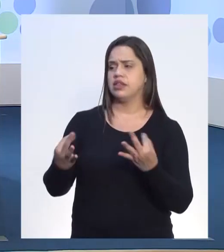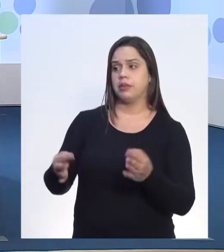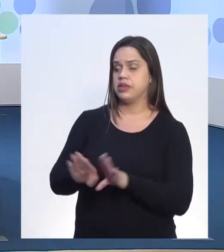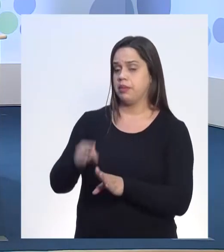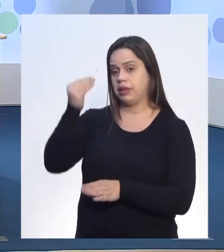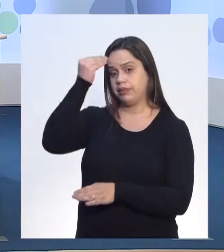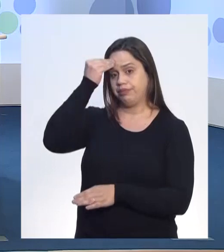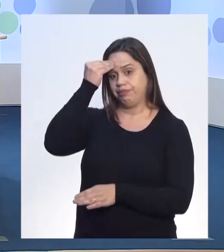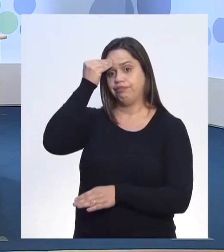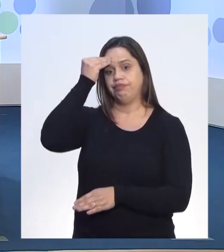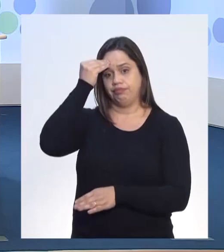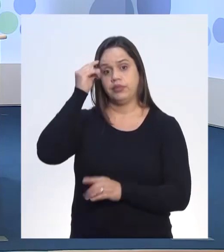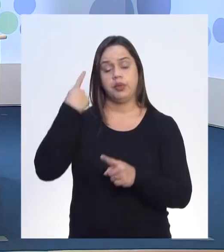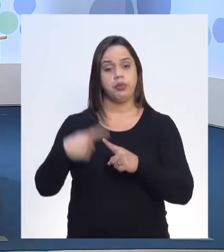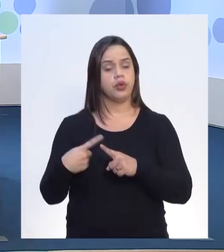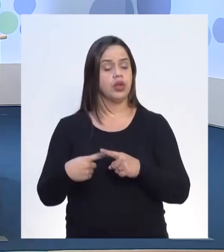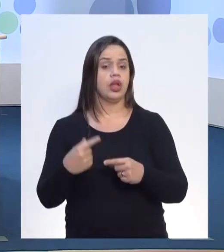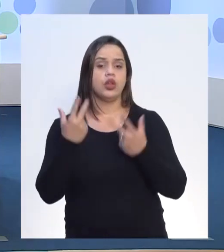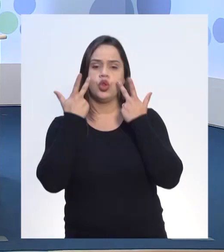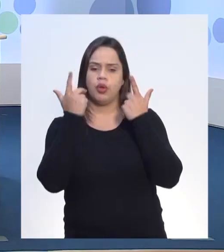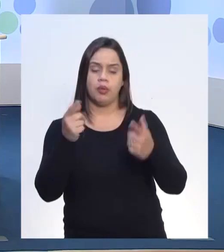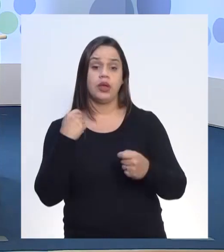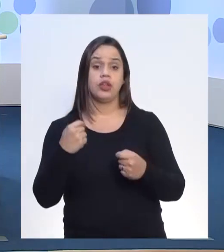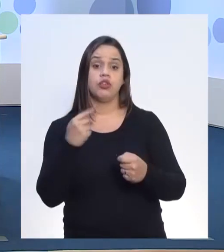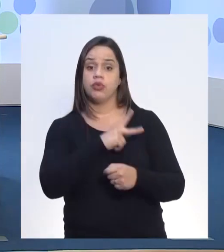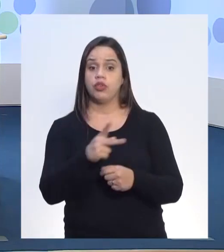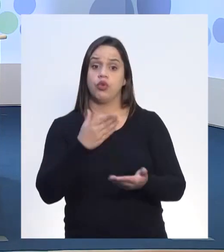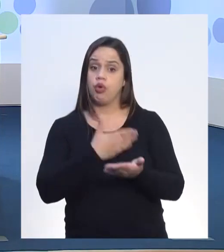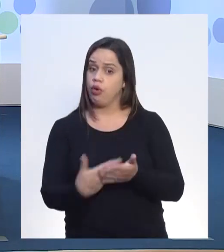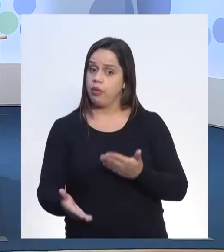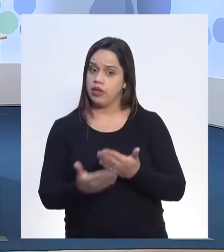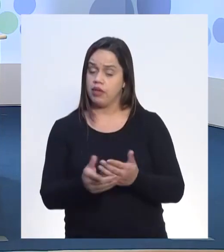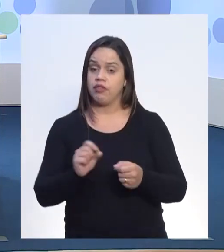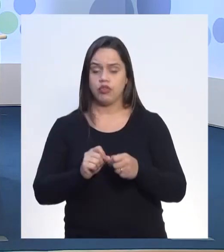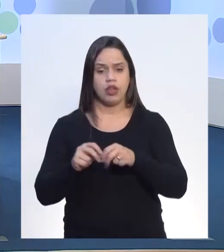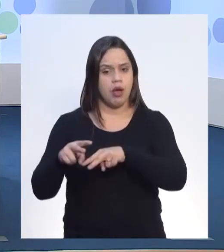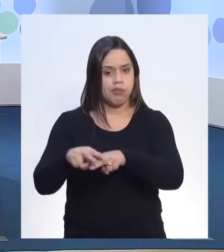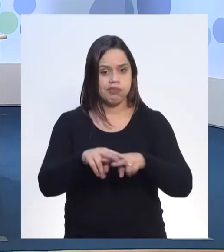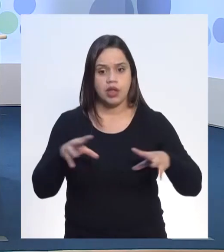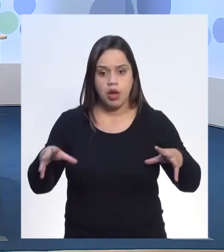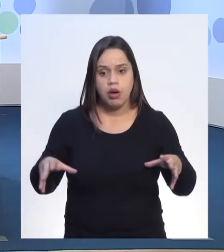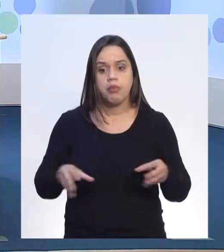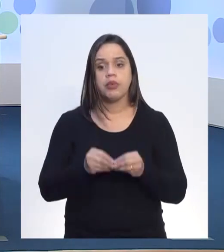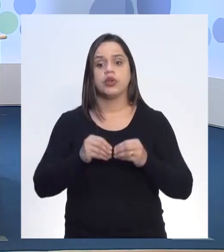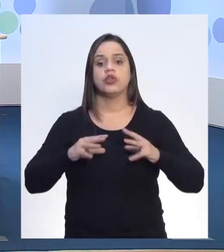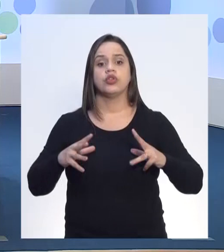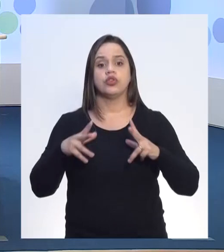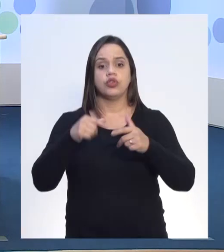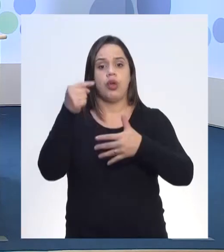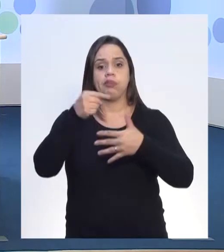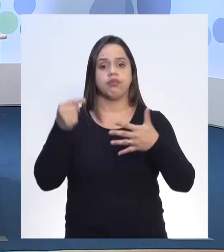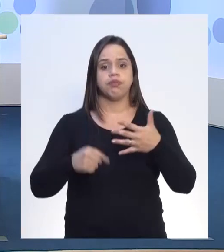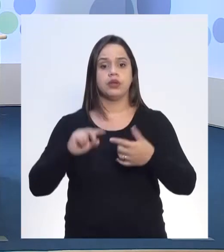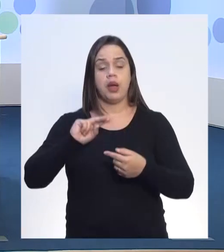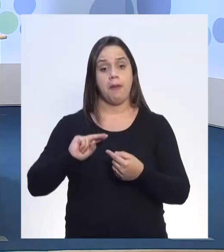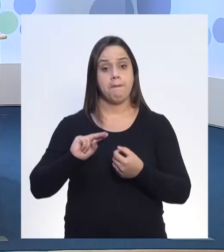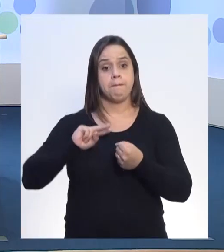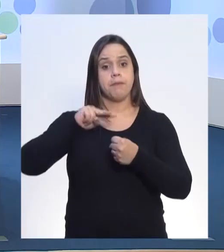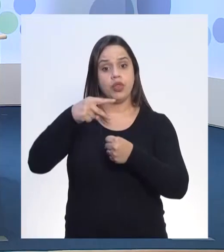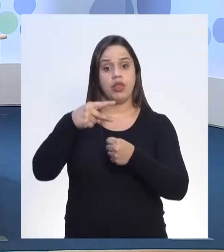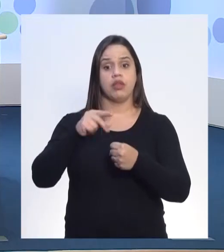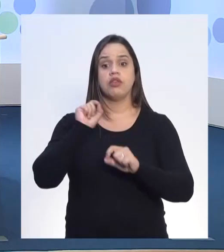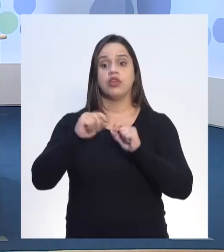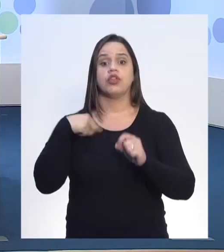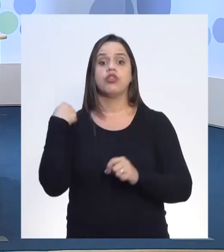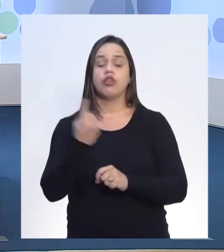guardadas, né? Normalmente, quando o professor vai começar esse tipo de aula, ele faz um resumão, né, dessas propriedades, dessas potências, né? E a gente sempre